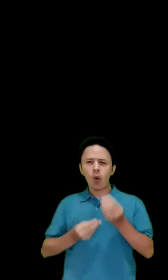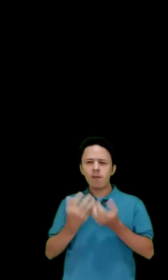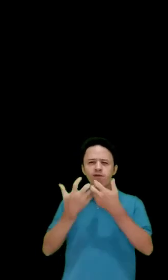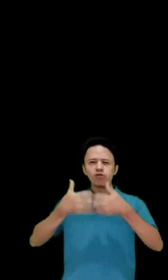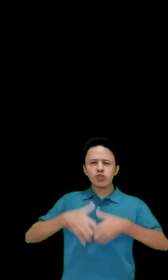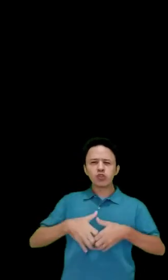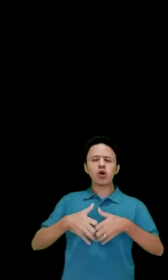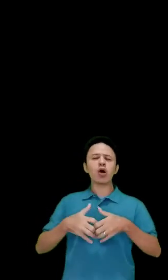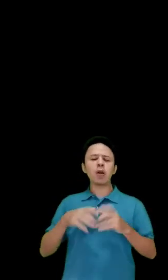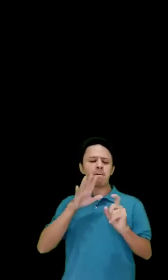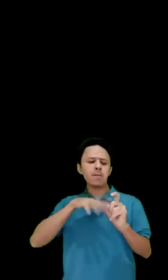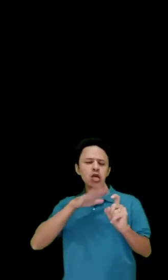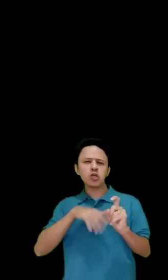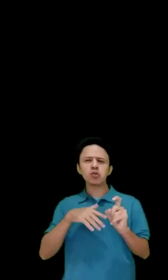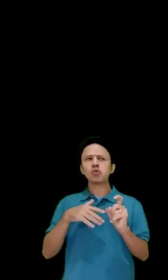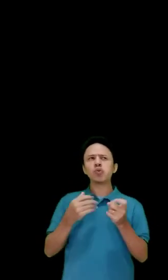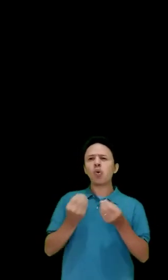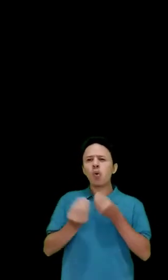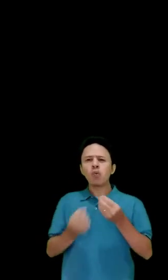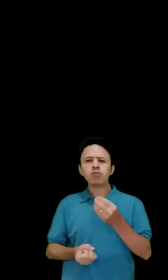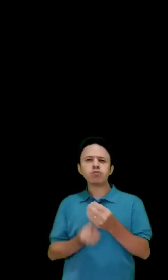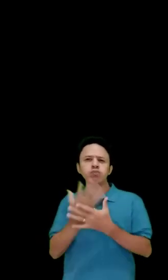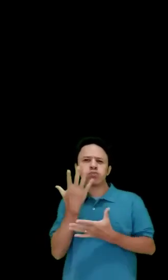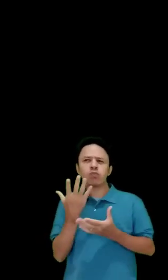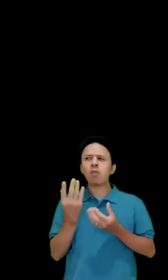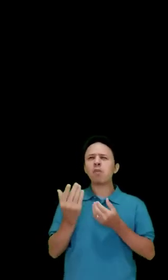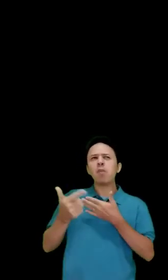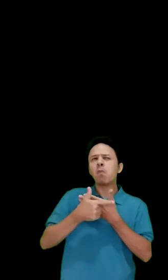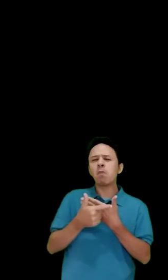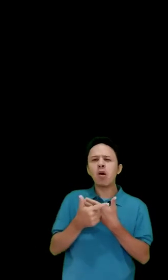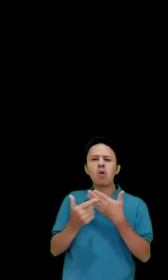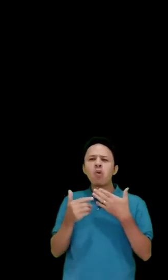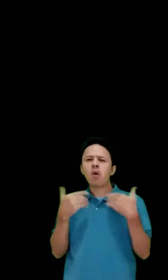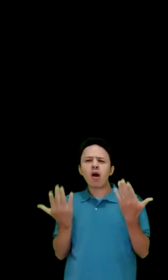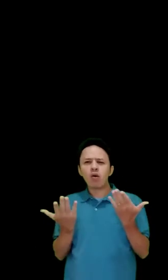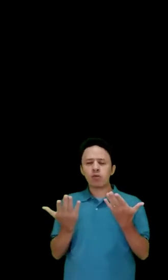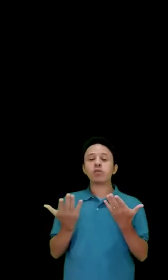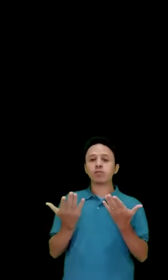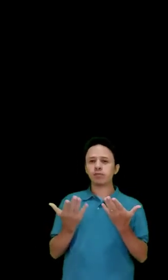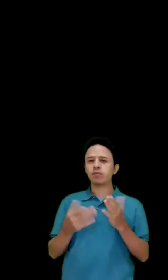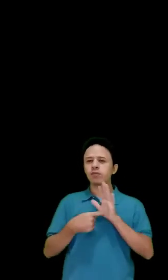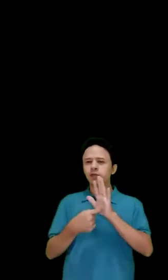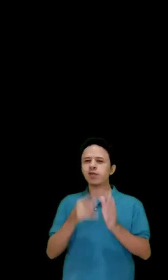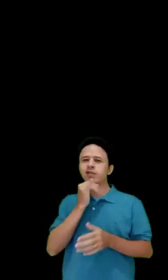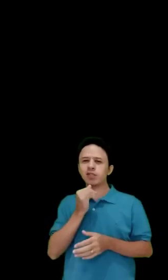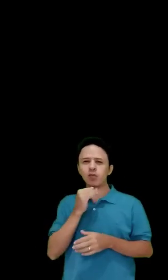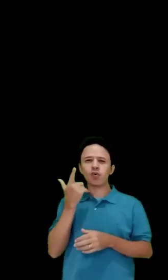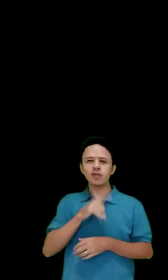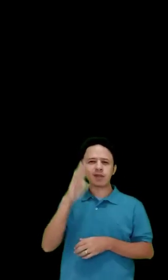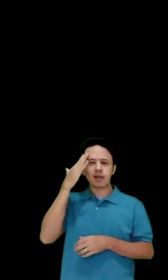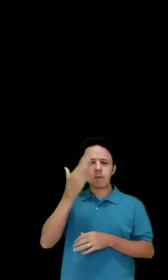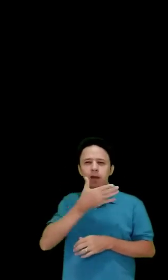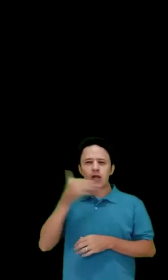como funcionam os mitos, de onde eles vêm e para que eles servem, eu trouxe um texto de exemplo para que a gente consiga